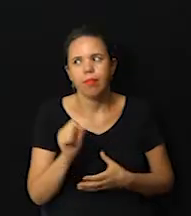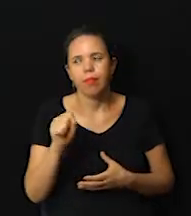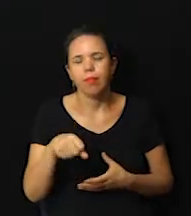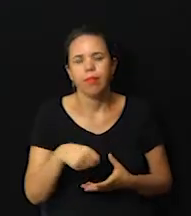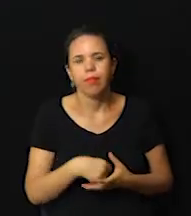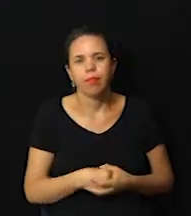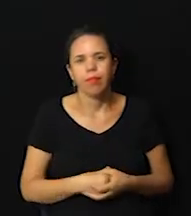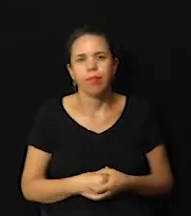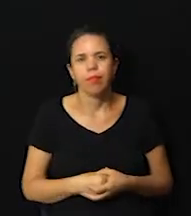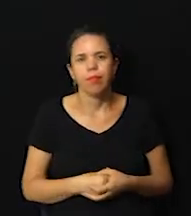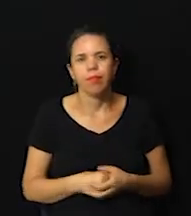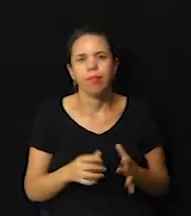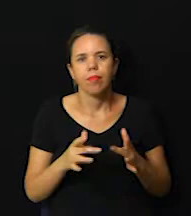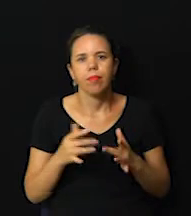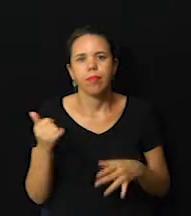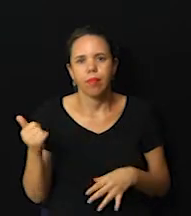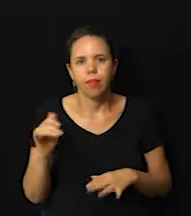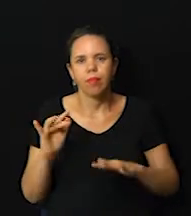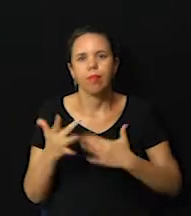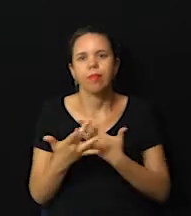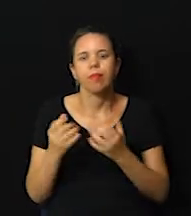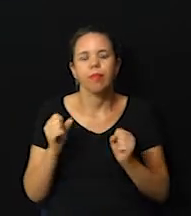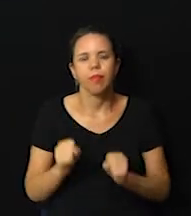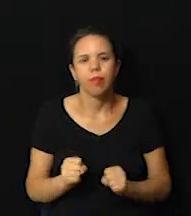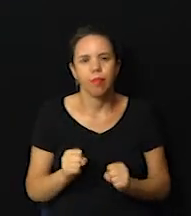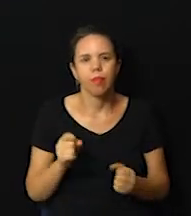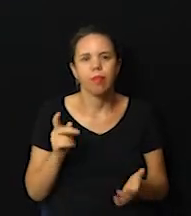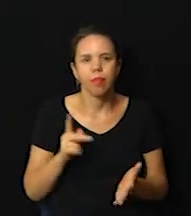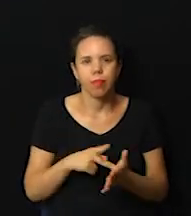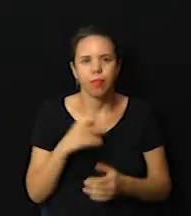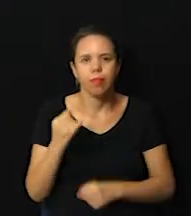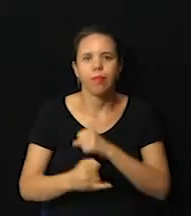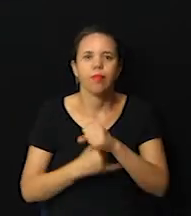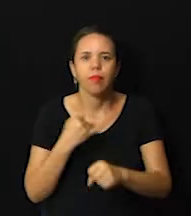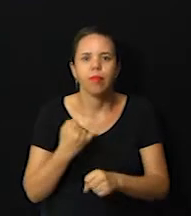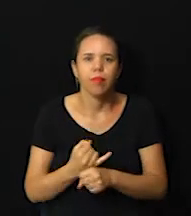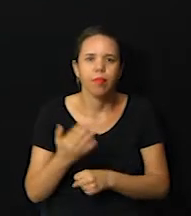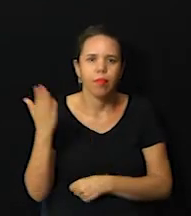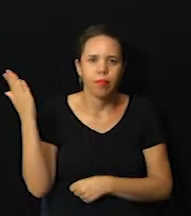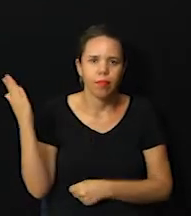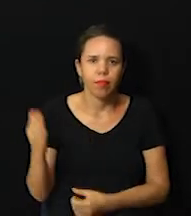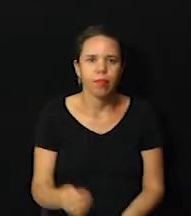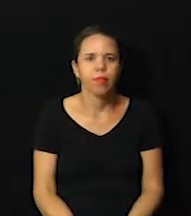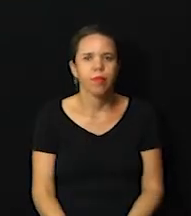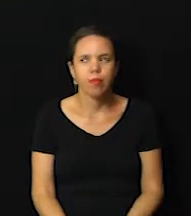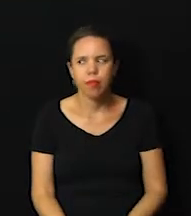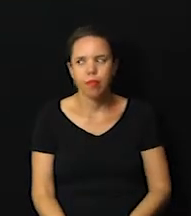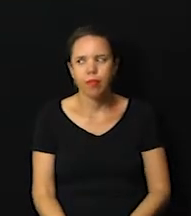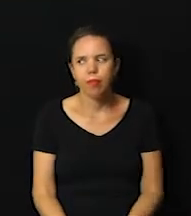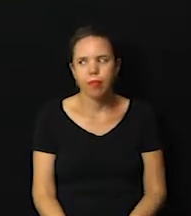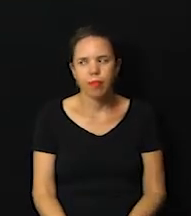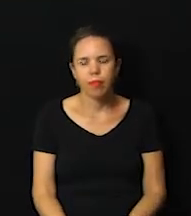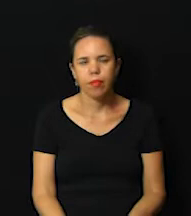Sim. Pode entrar em contato pelas nossas redes sociais. A gente tem, na verdade, um site, né? Que é o